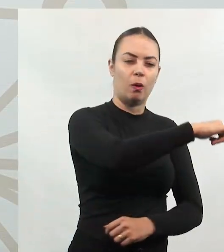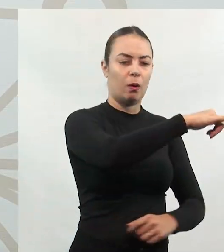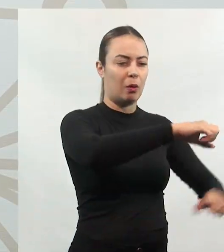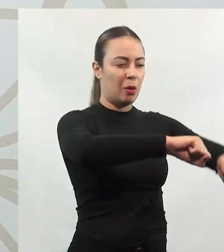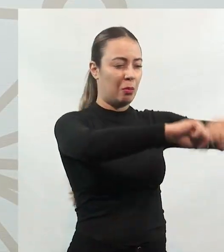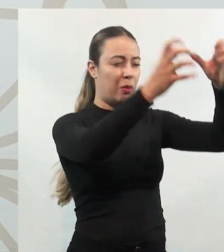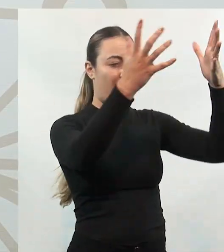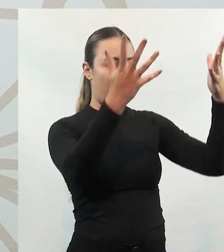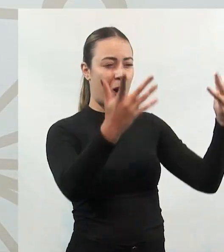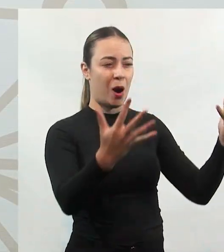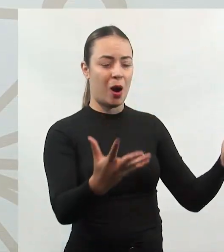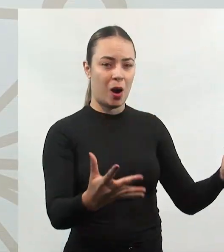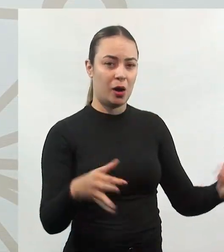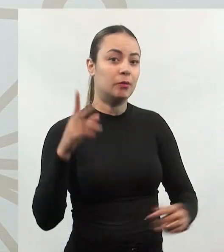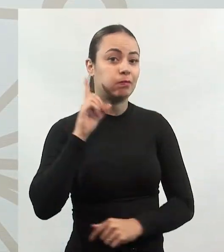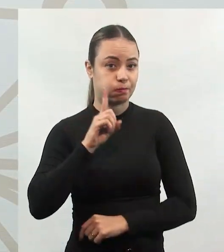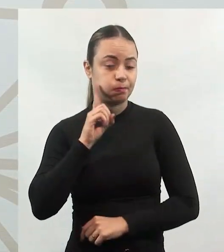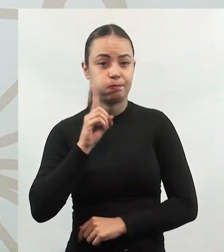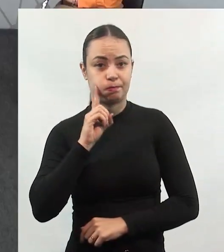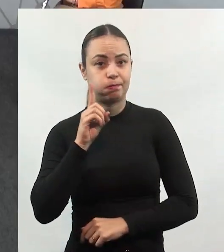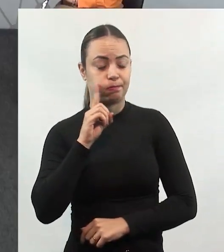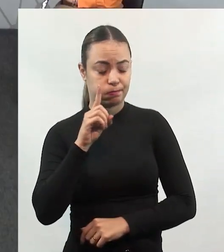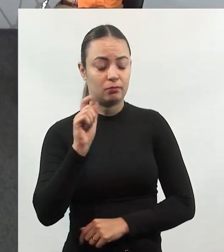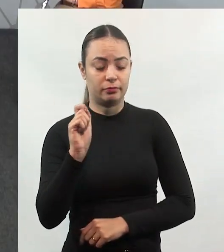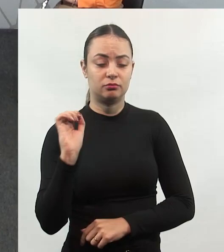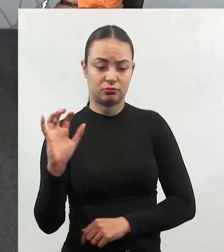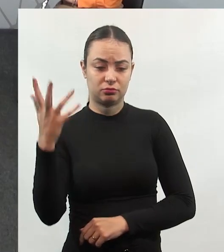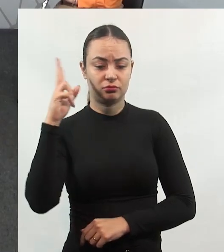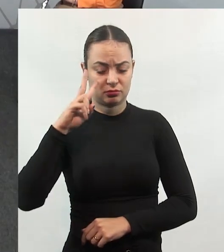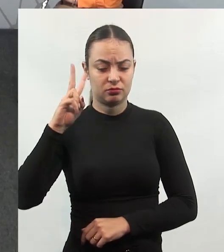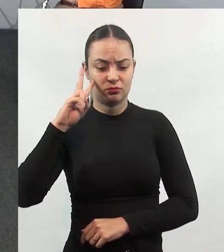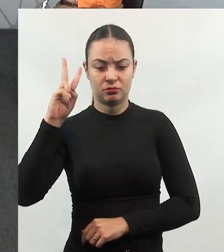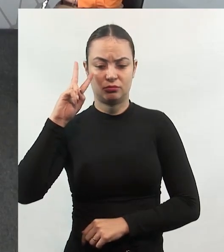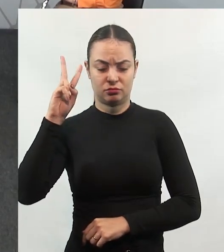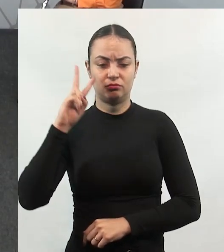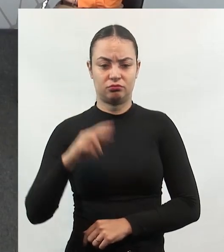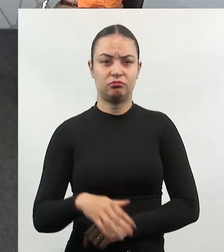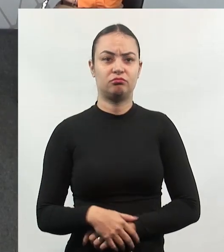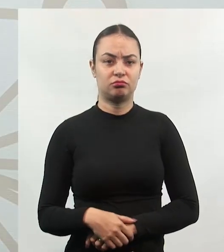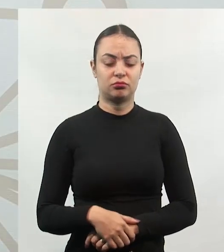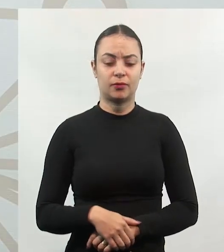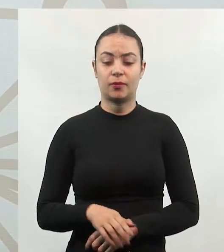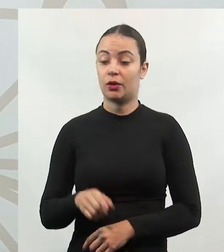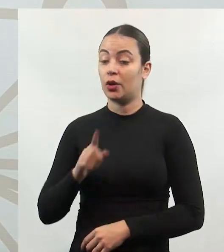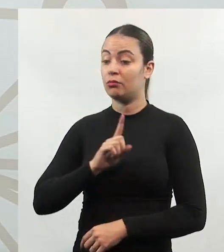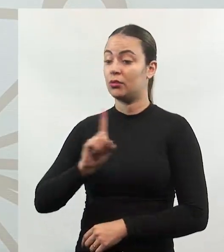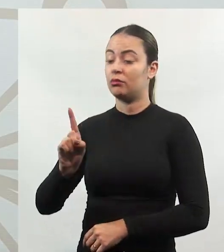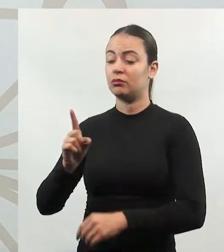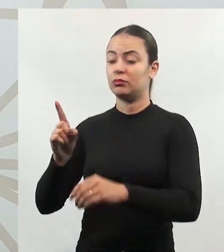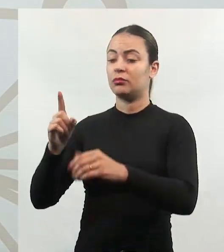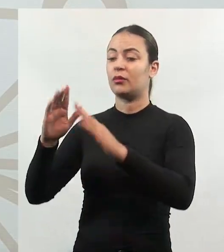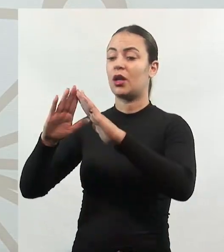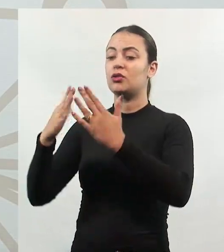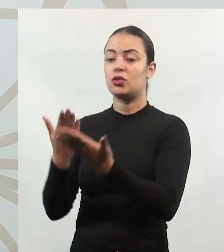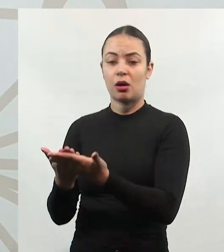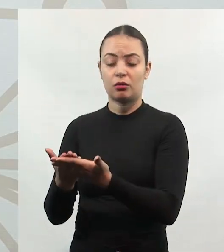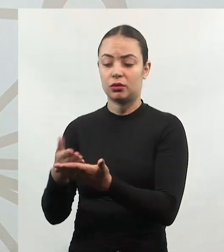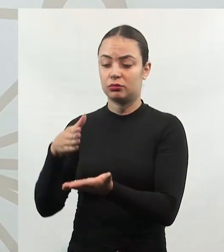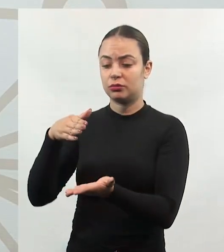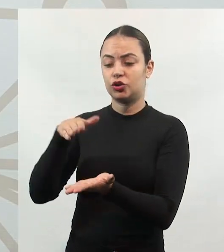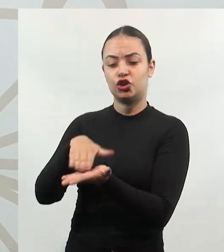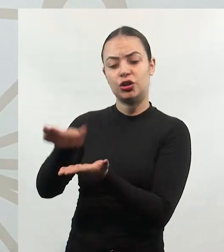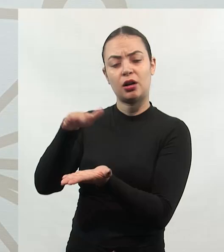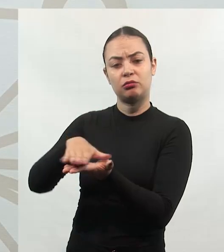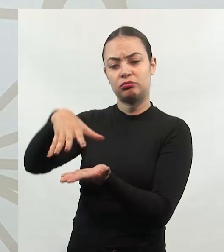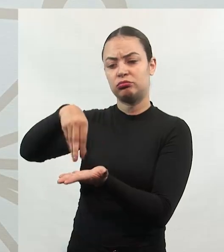esse acontecimento mundial que, né, ninguém nunca esqueceu. Eu estava na escola, isso marcou um